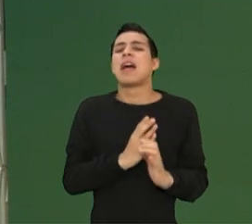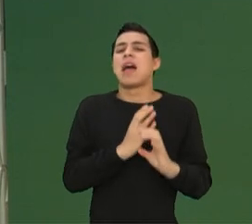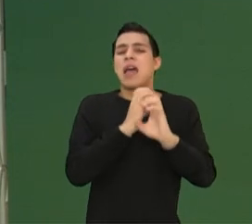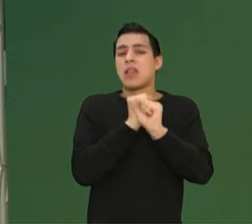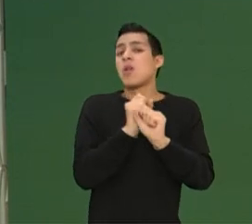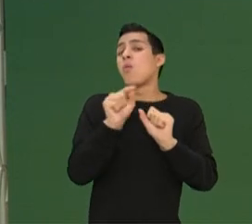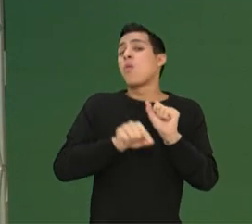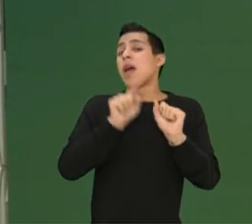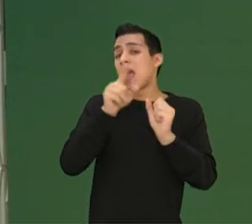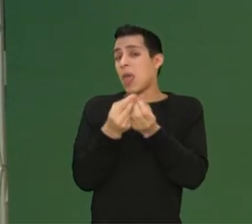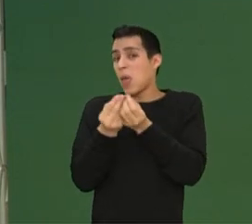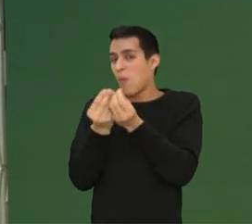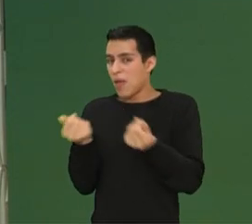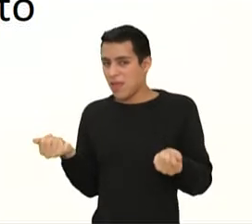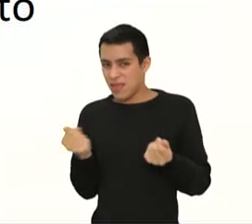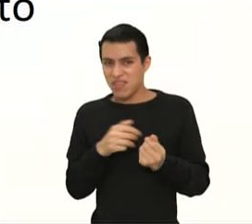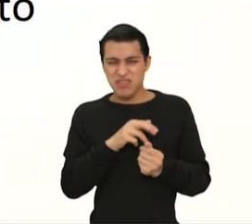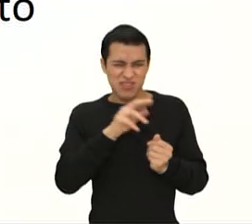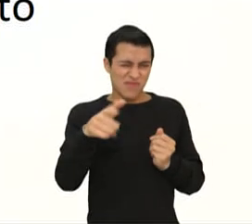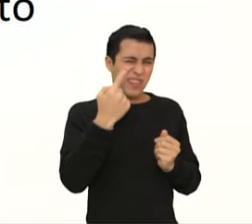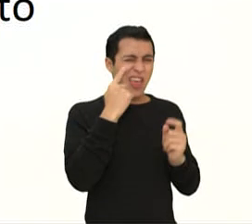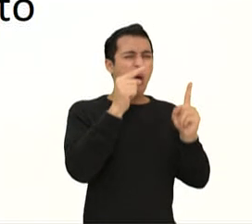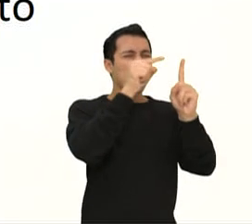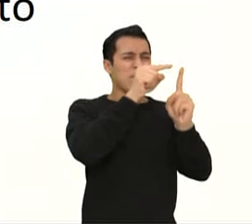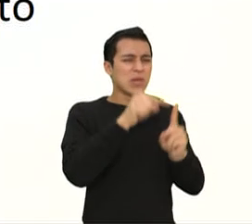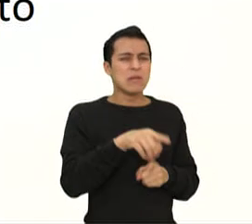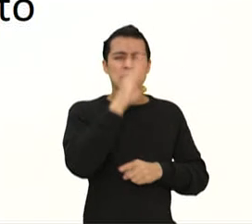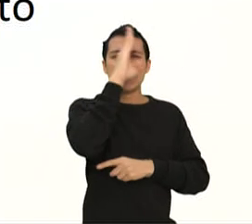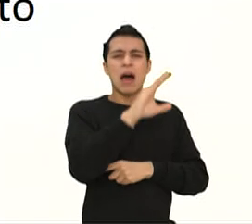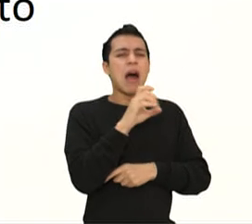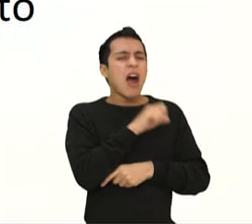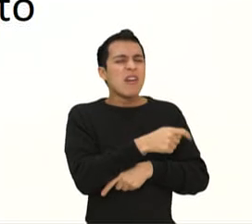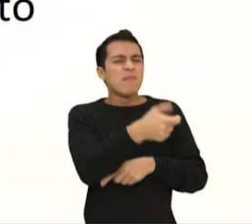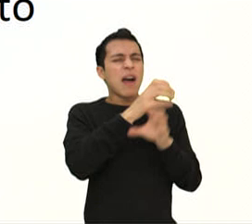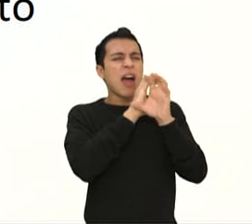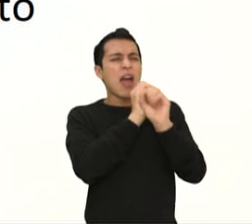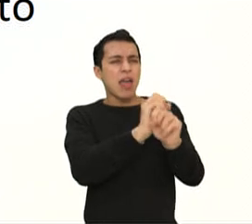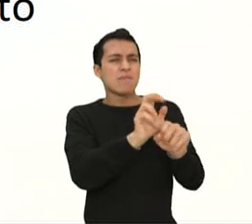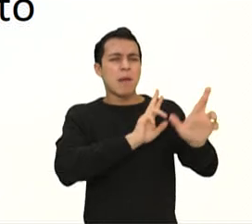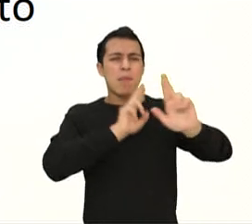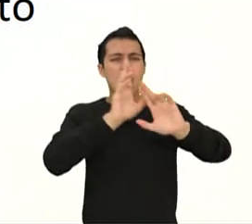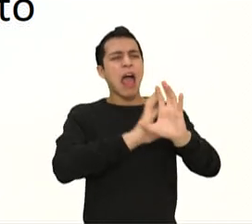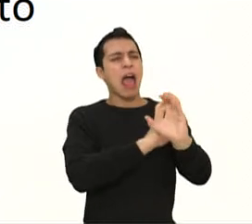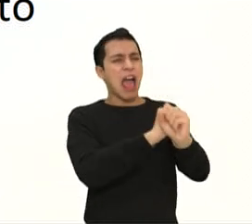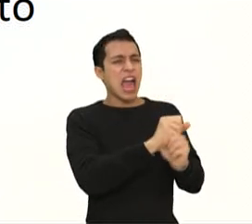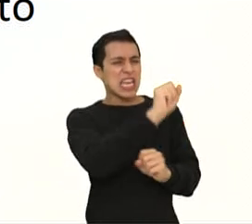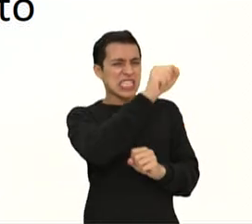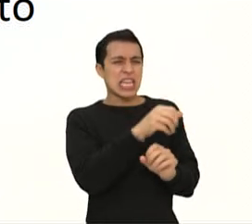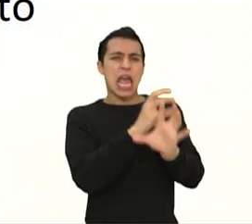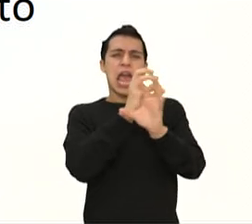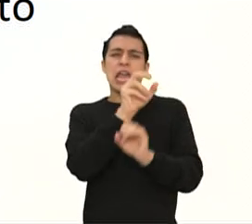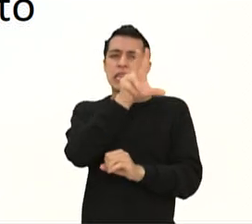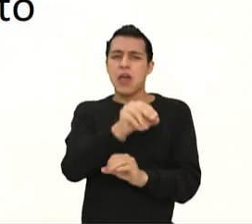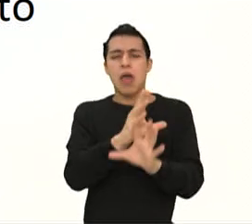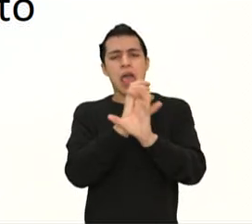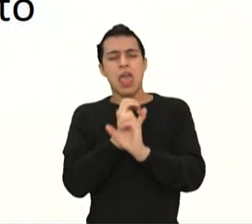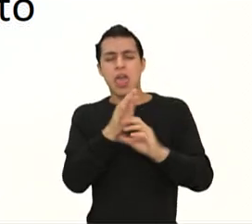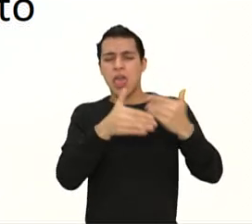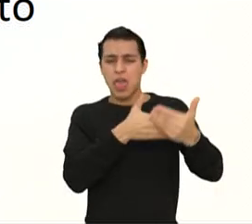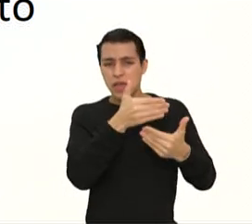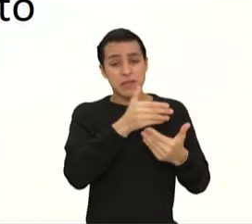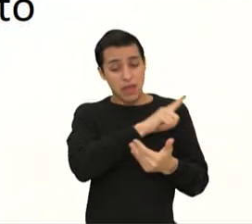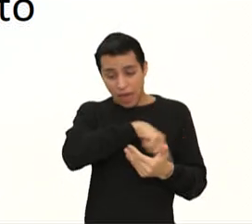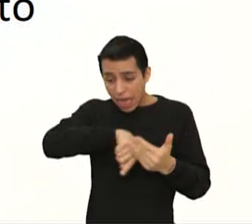qualitativa, diferente da objetiva que eu conseguirei quantificar quantas pessoas responderam cada